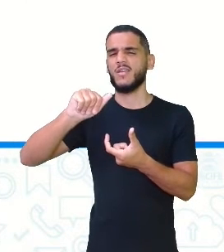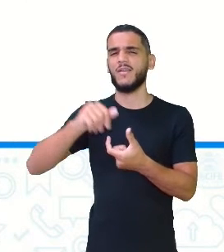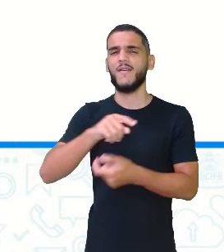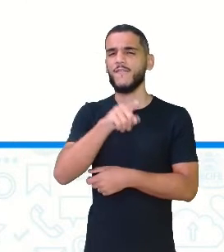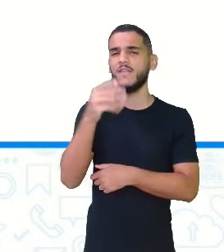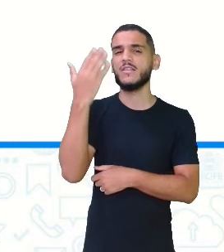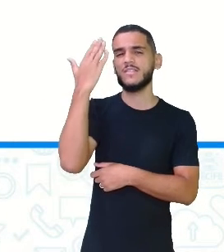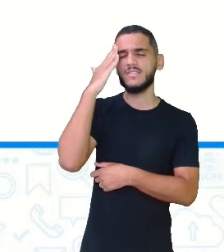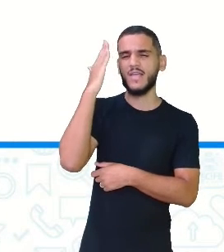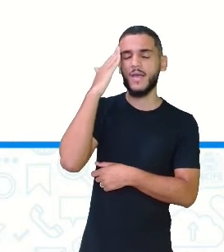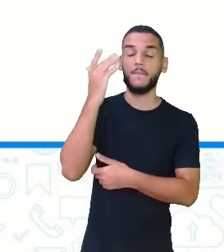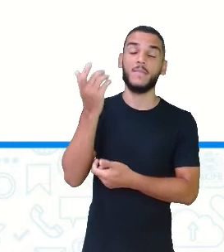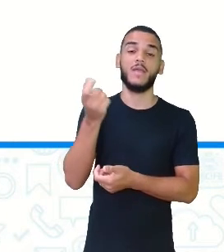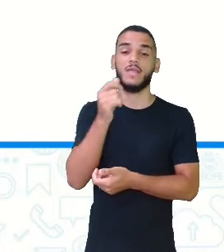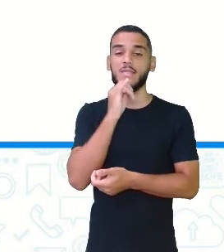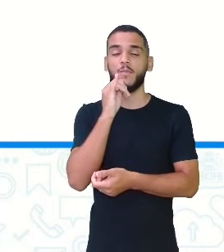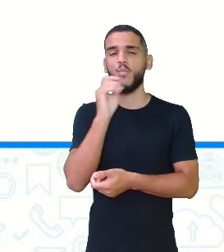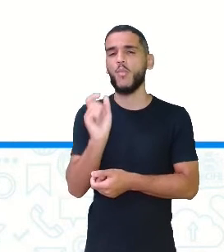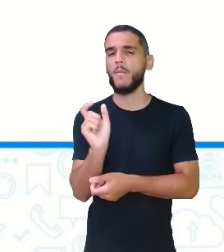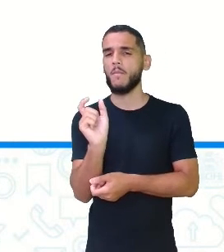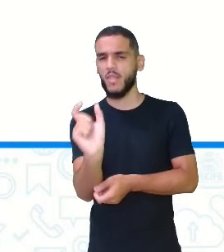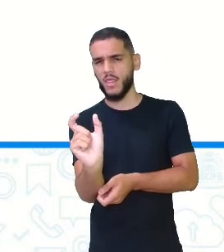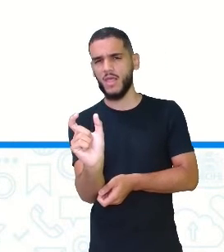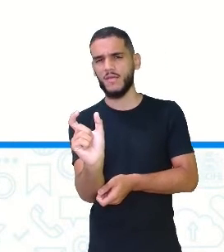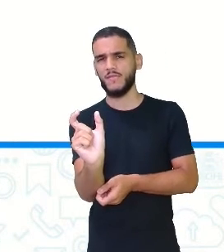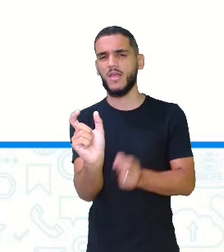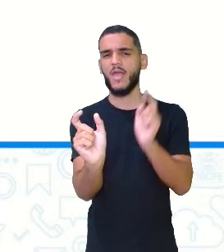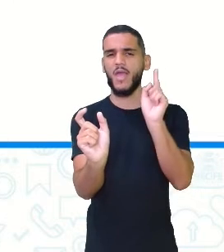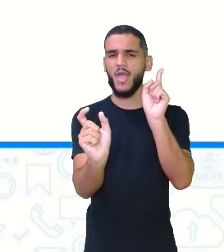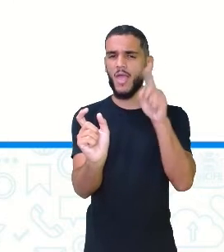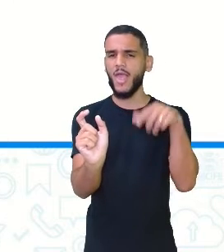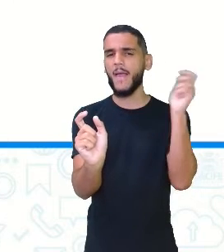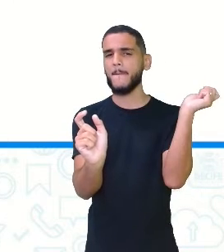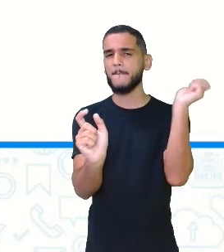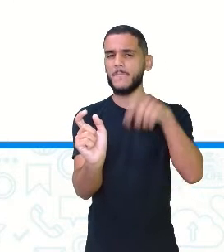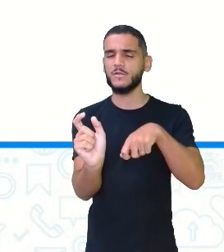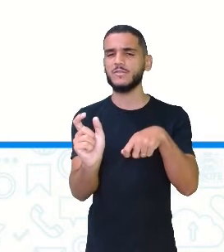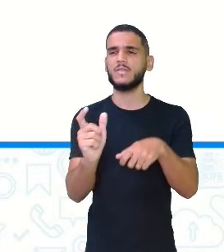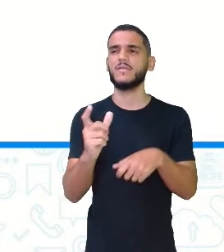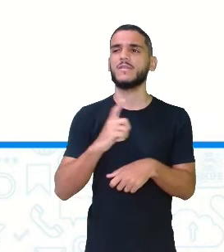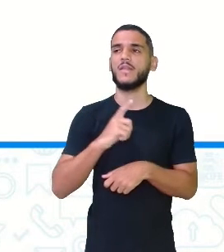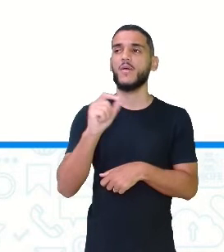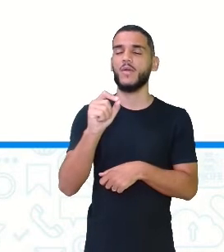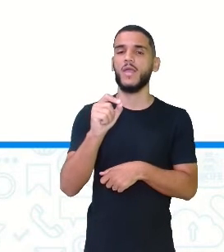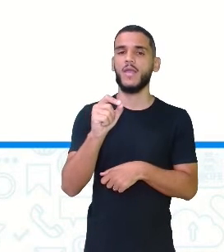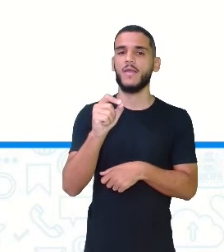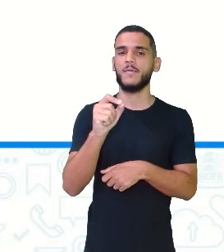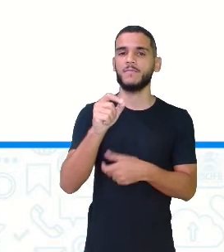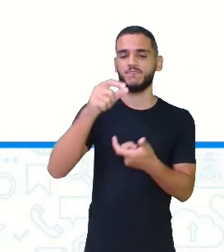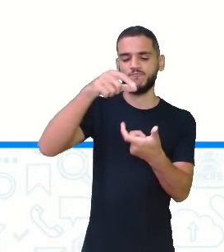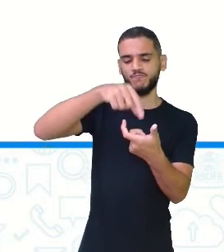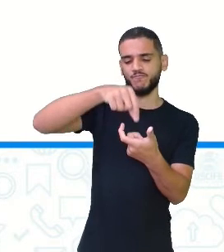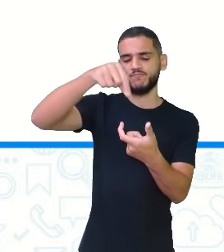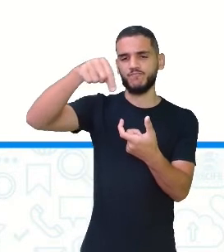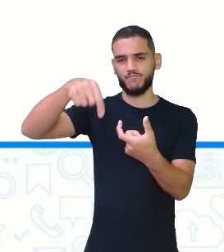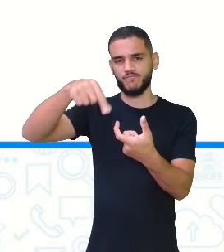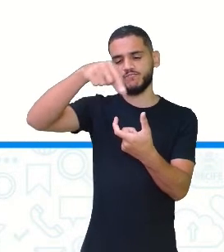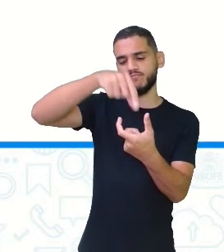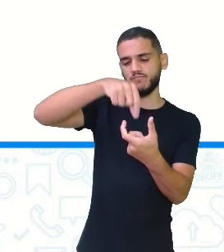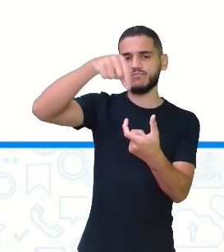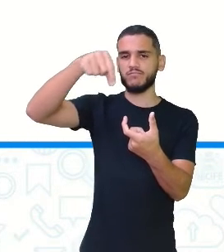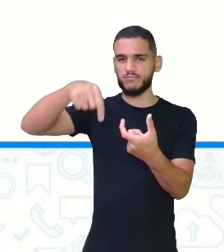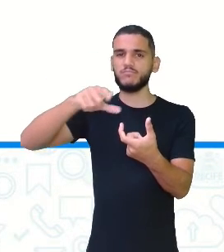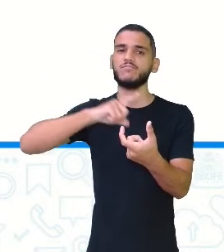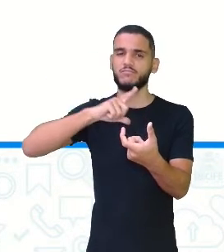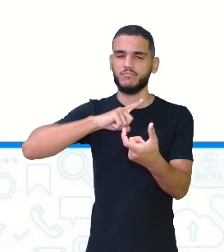que uma palavra é possível a gente fazer a separação, certo? Vocês já aprenderam